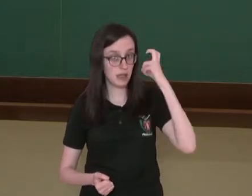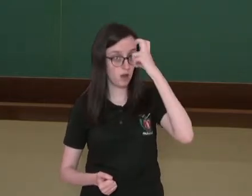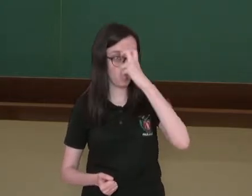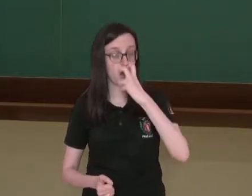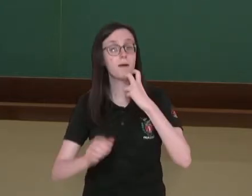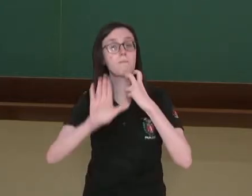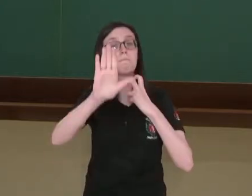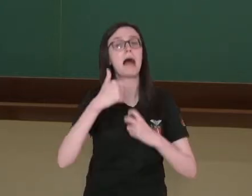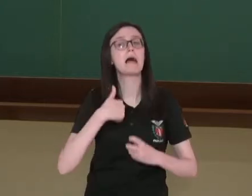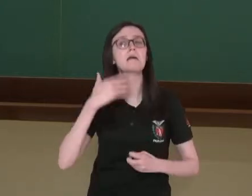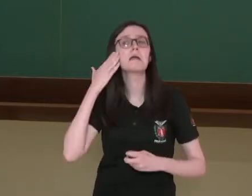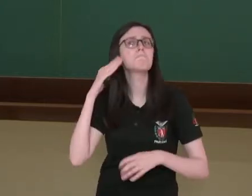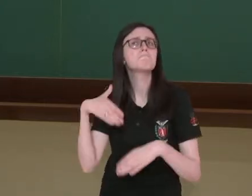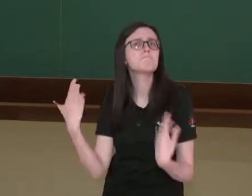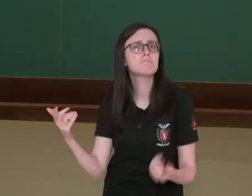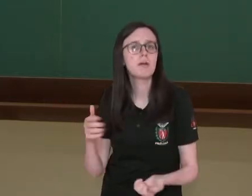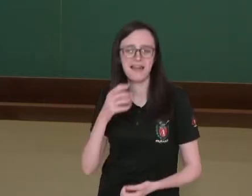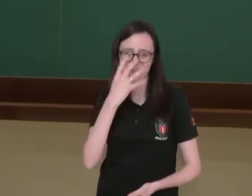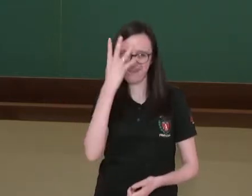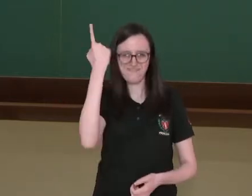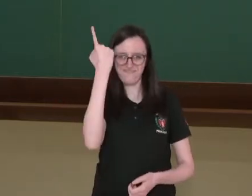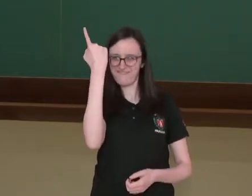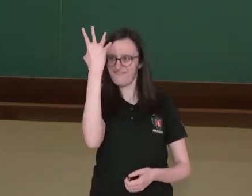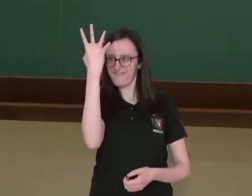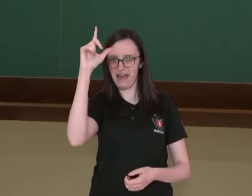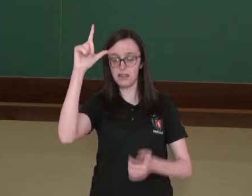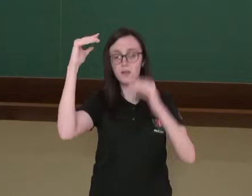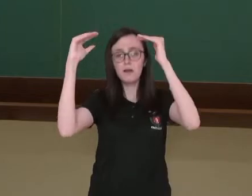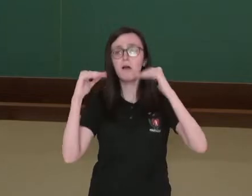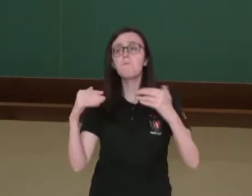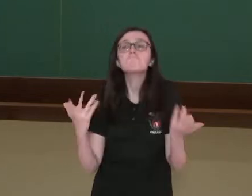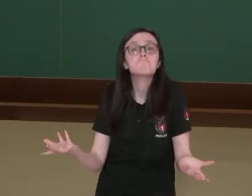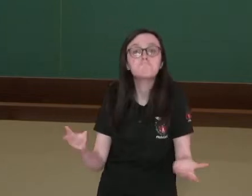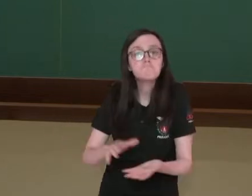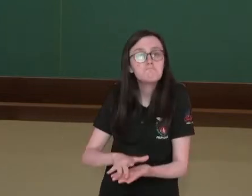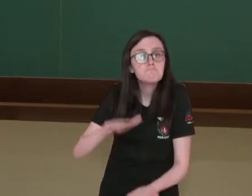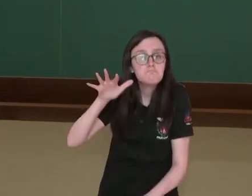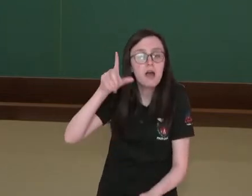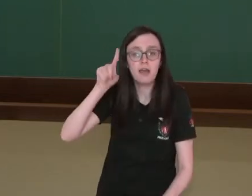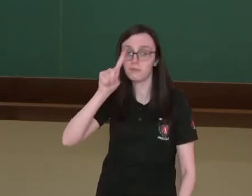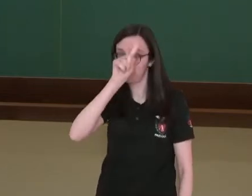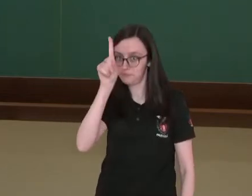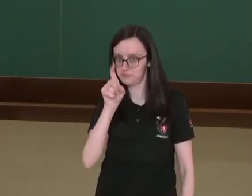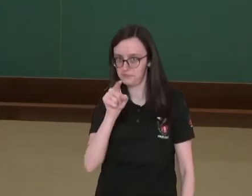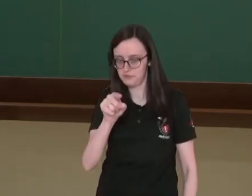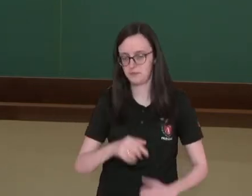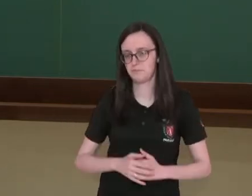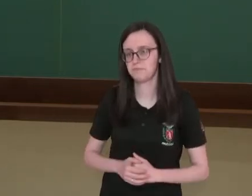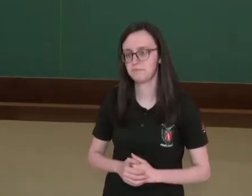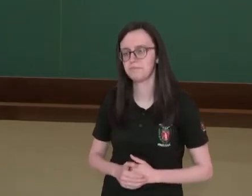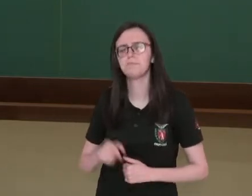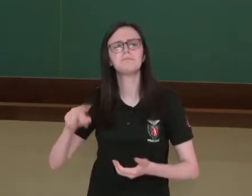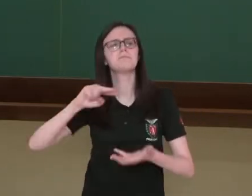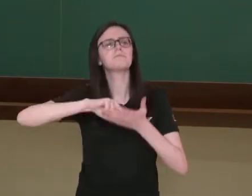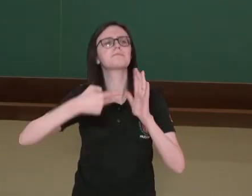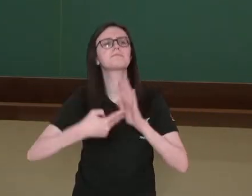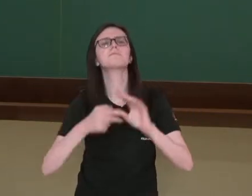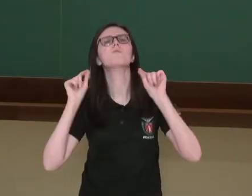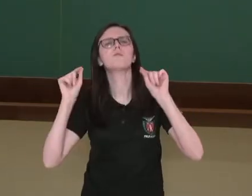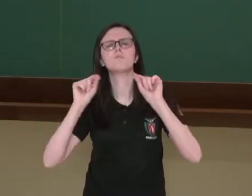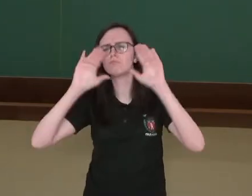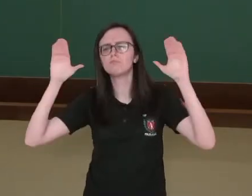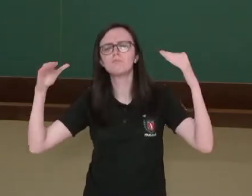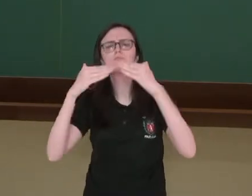quero saber qual vai ser essa capacidade. Por isso que eu coloco em interrogação. Aqui o que significa que são